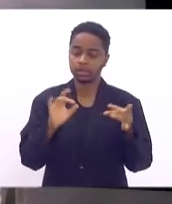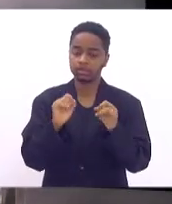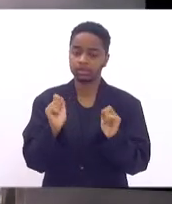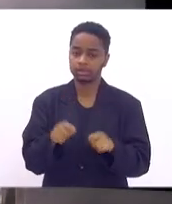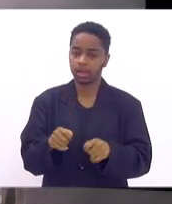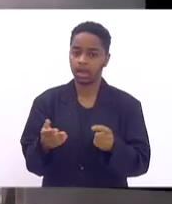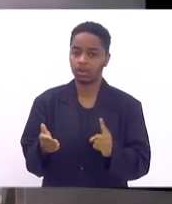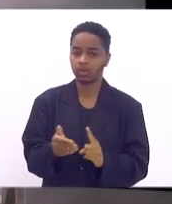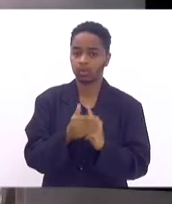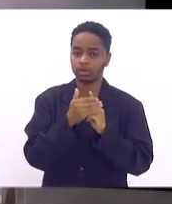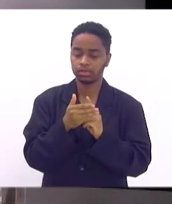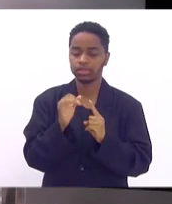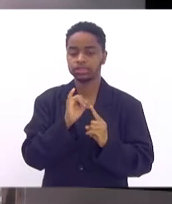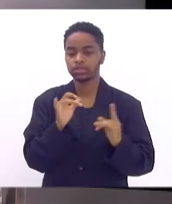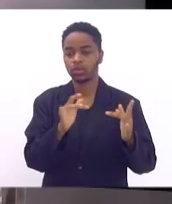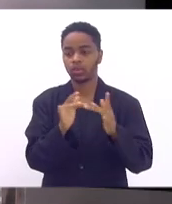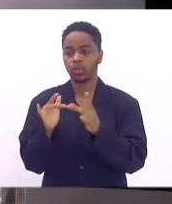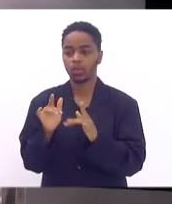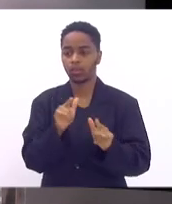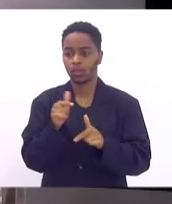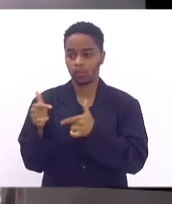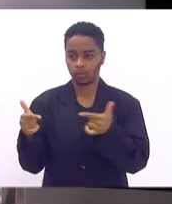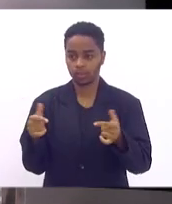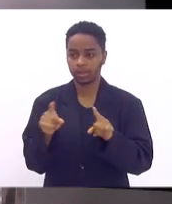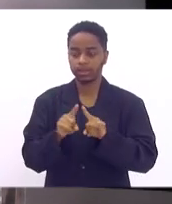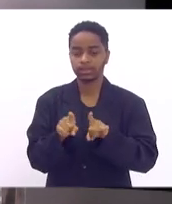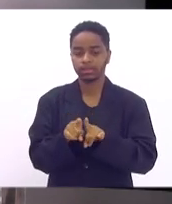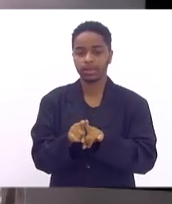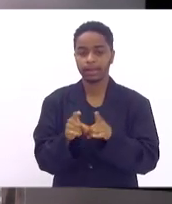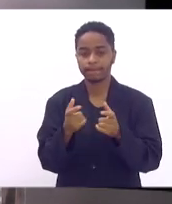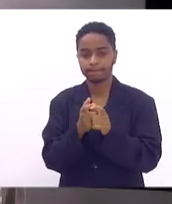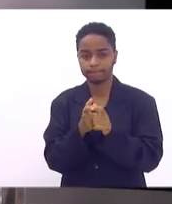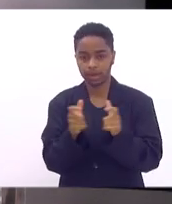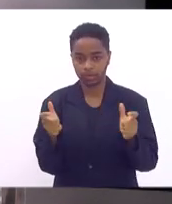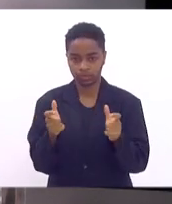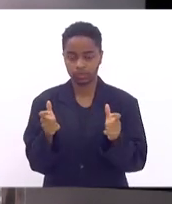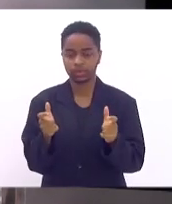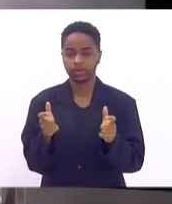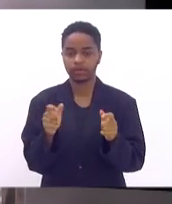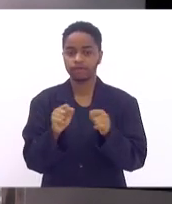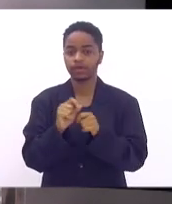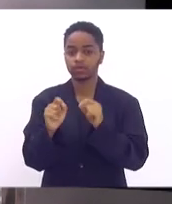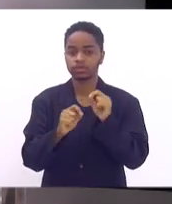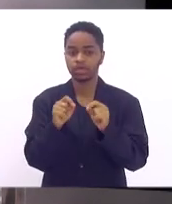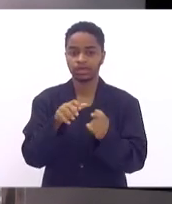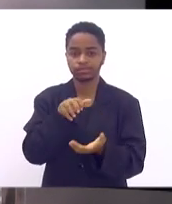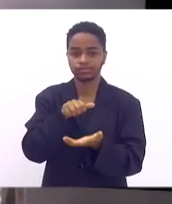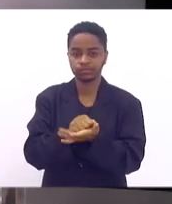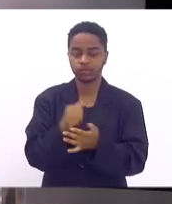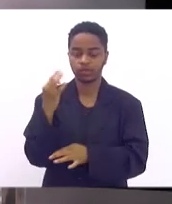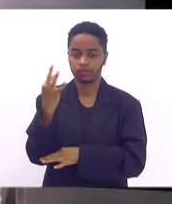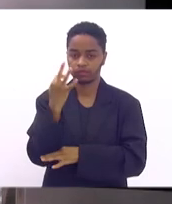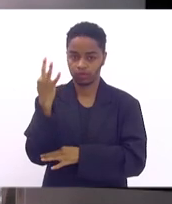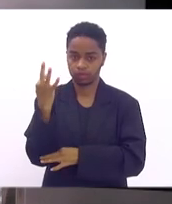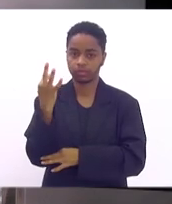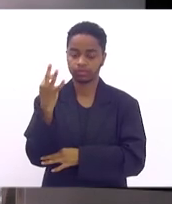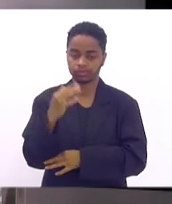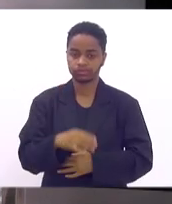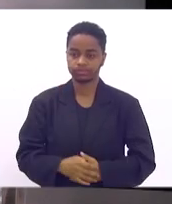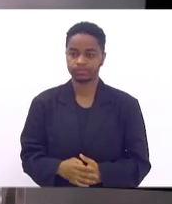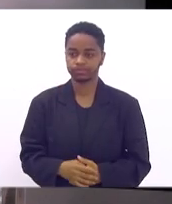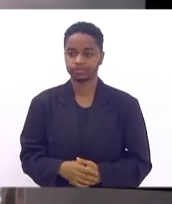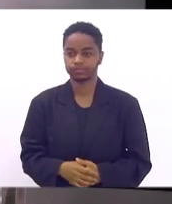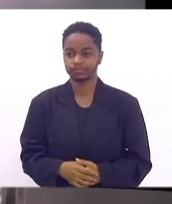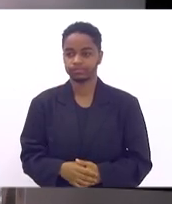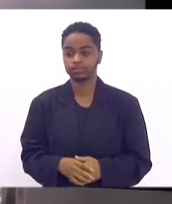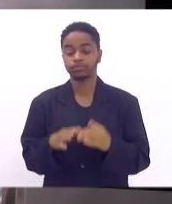acolhimento, quando ela faz outros contatos, e a maioria faz a formalização, né, faz esse registro. Então, a